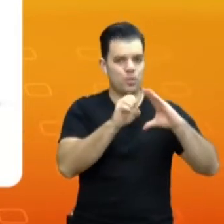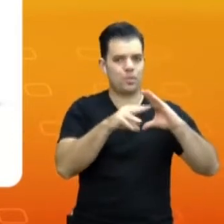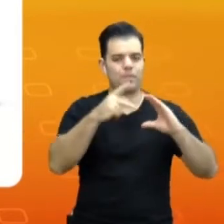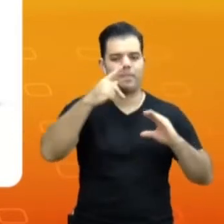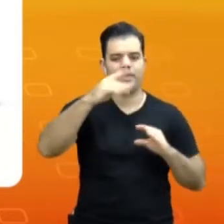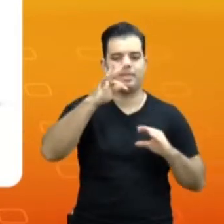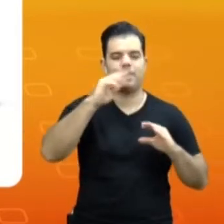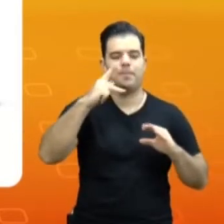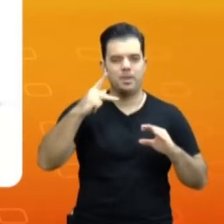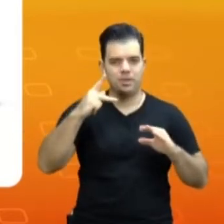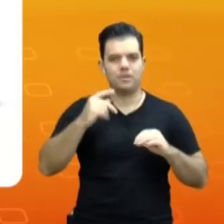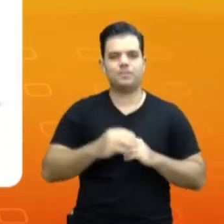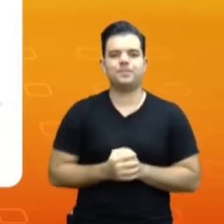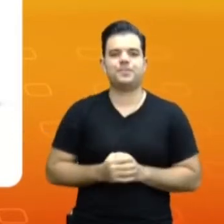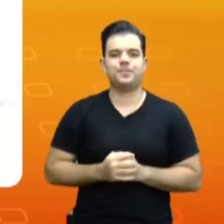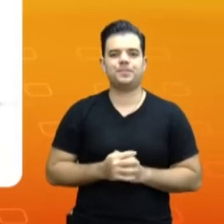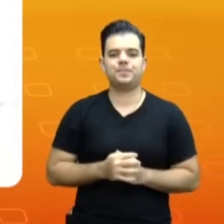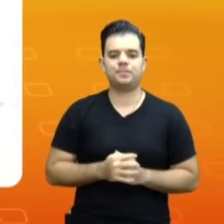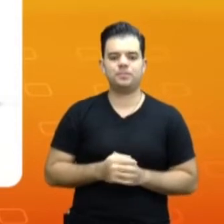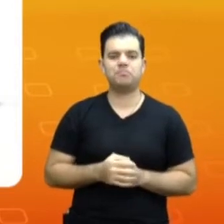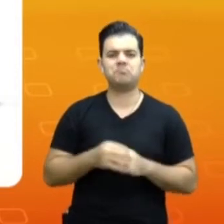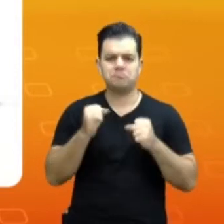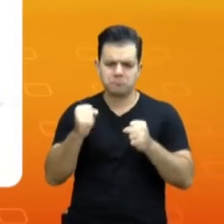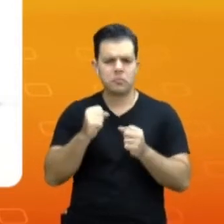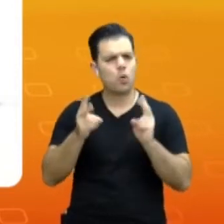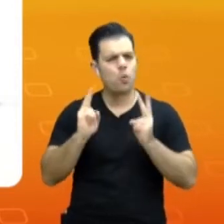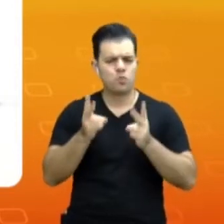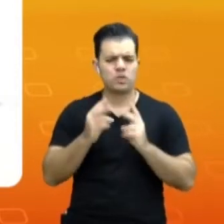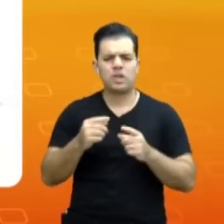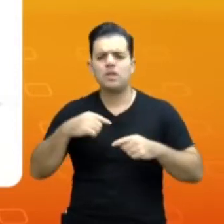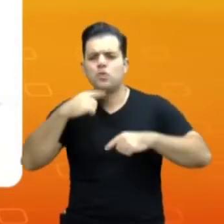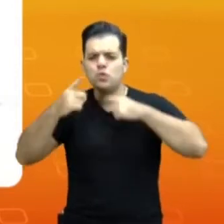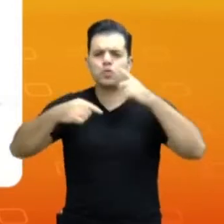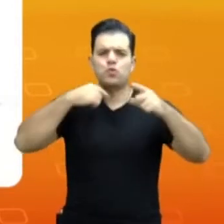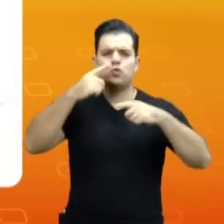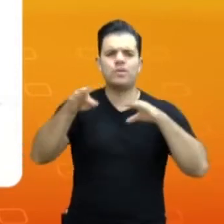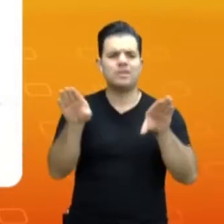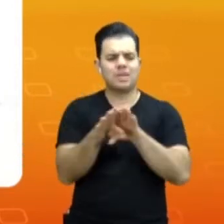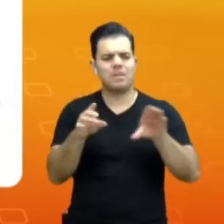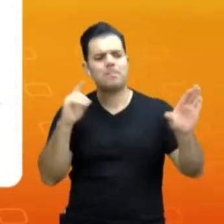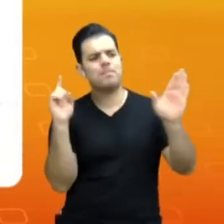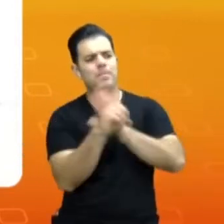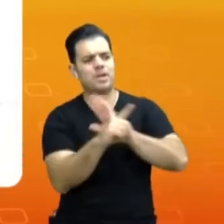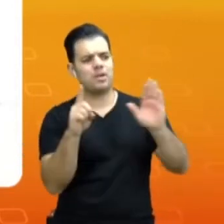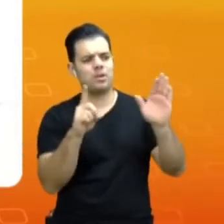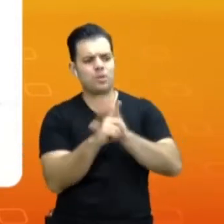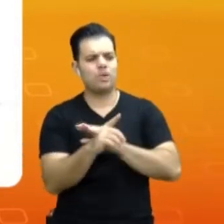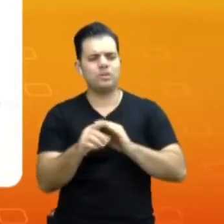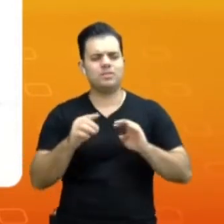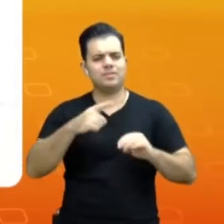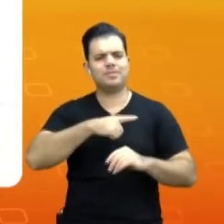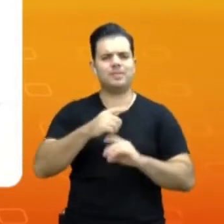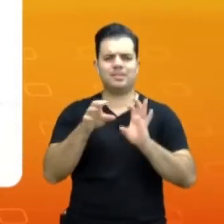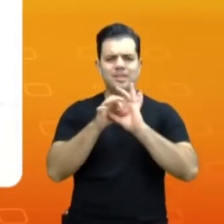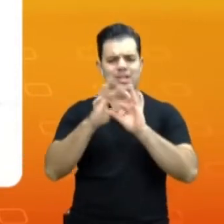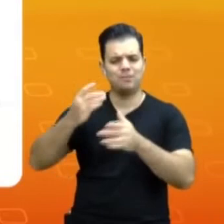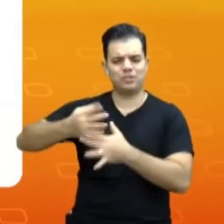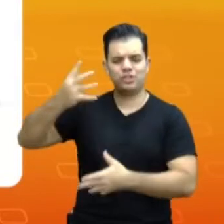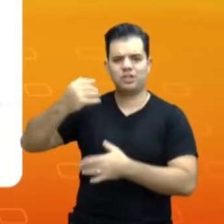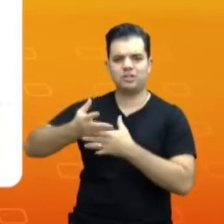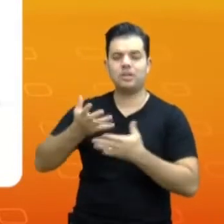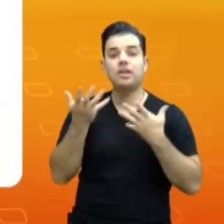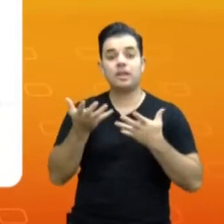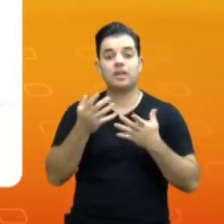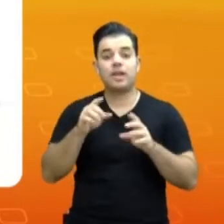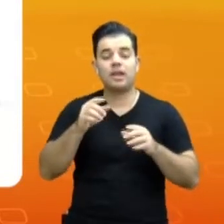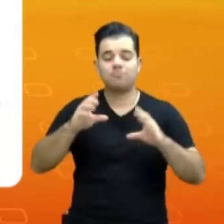Então tá bom. Tá aí. O pessoal pode continuar mandando as dúvidas, as perguntas, que, é claro, a gente repassa aqui. Eu quero só fechar